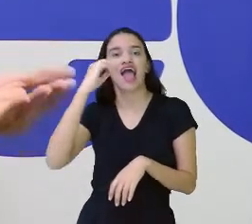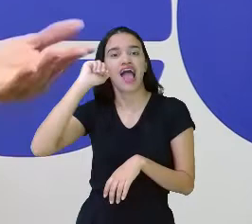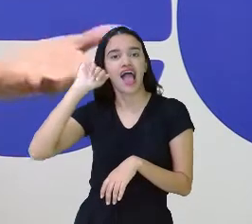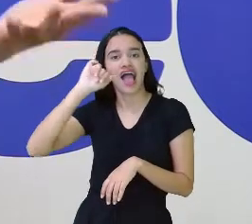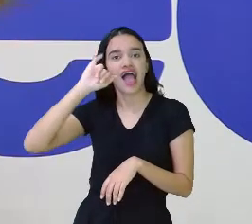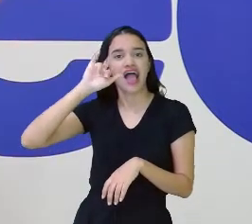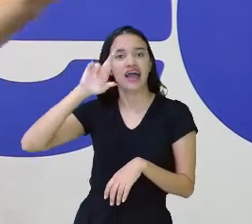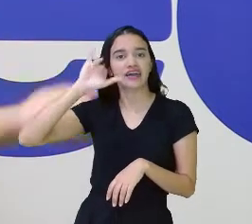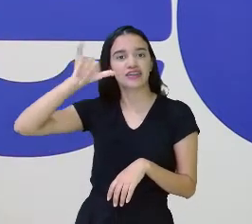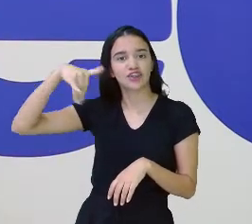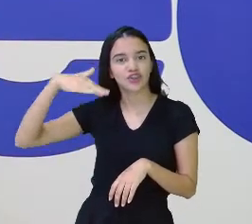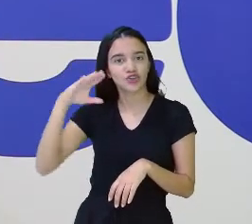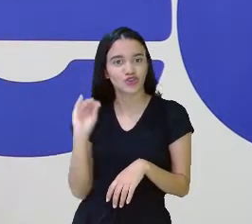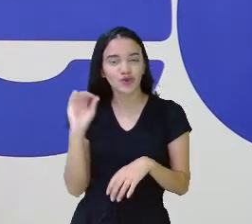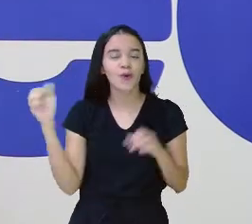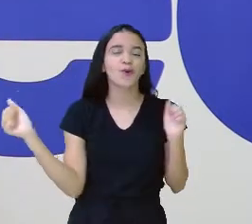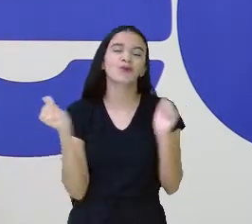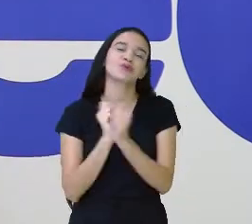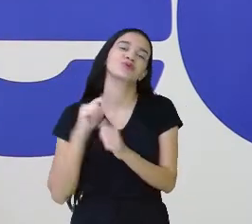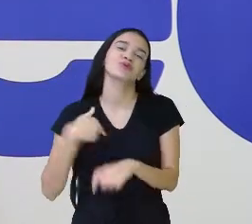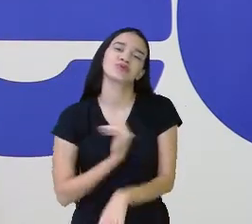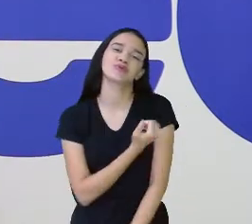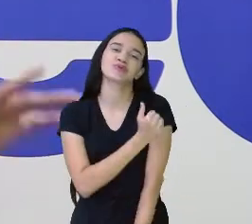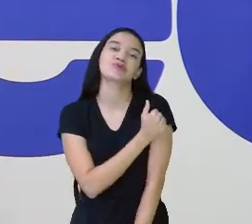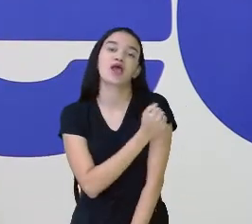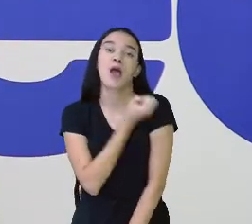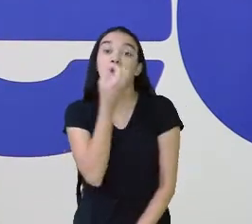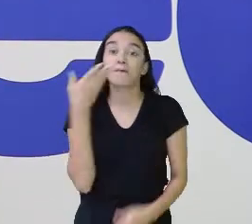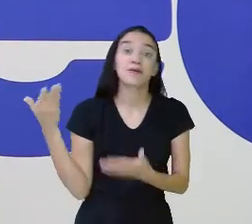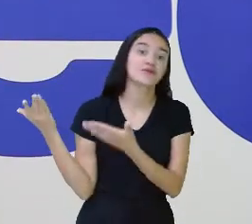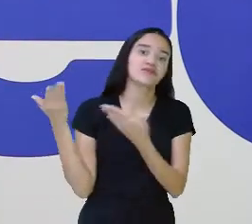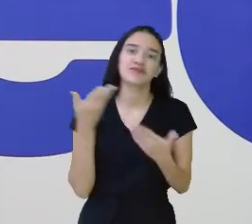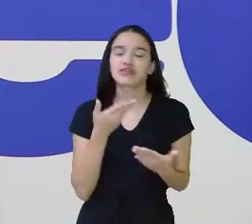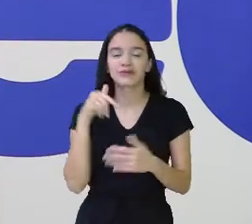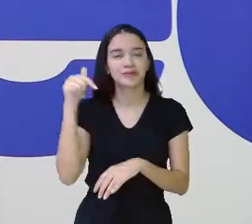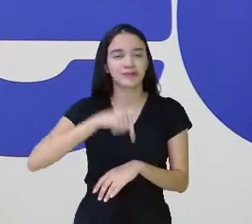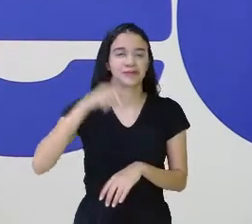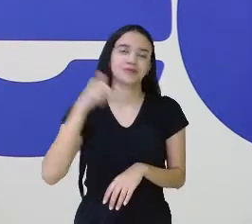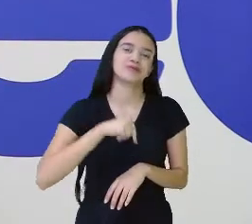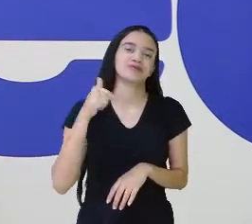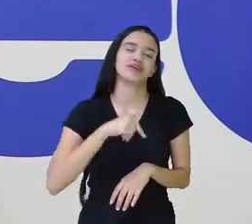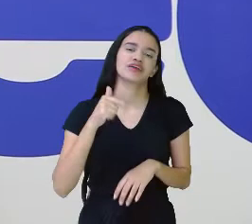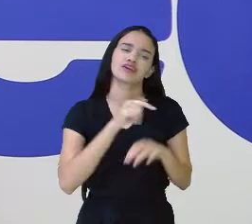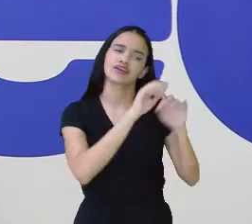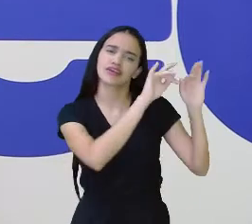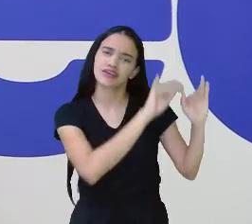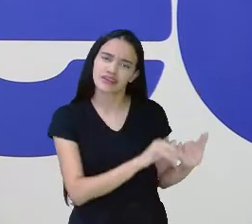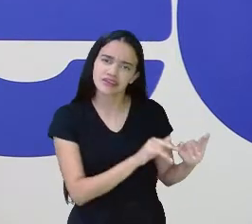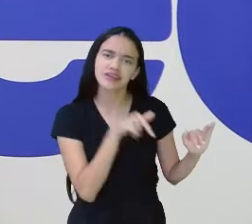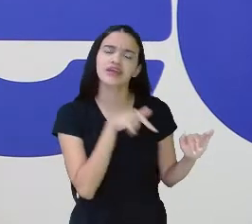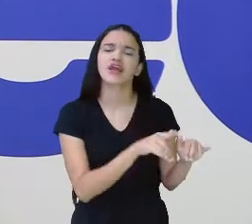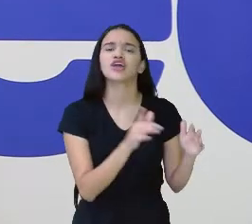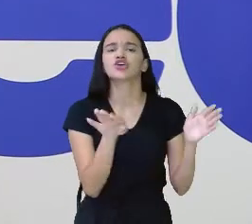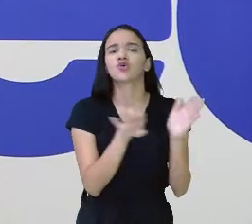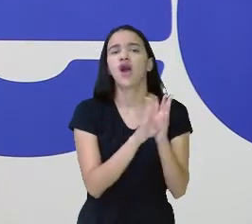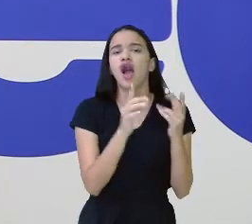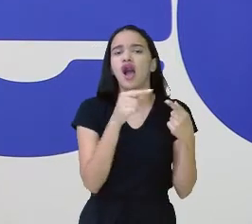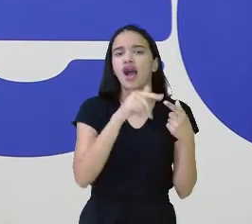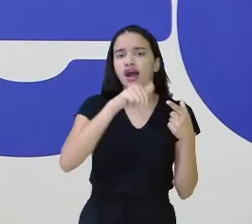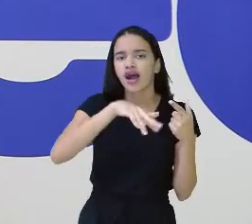Carijó, junto com os nossos estudantes. Sejam muito bem-vindos, porque por aqui, Mauricéia, já chegou a Ana,